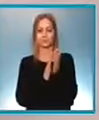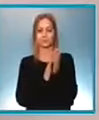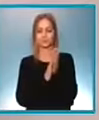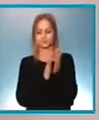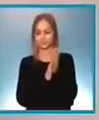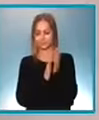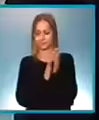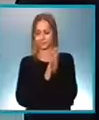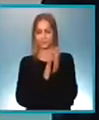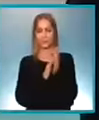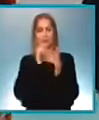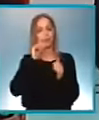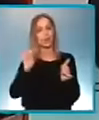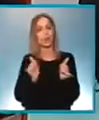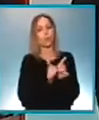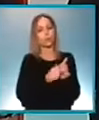Parabéns! Quem é que a acompanhou?